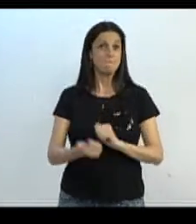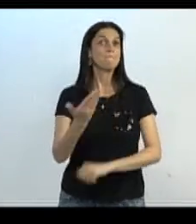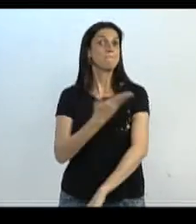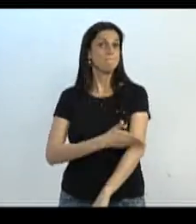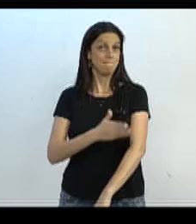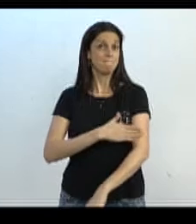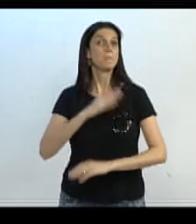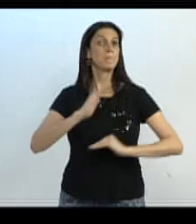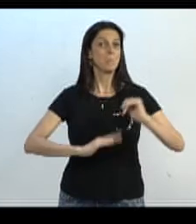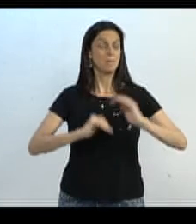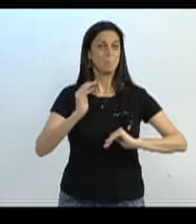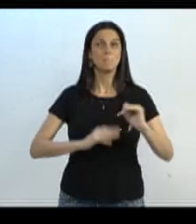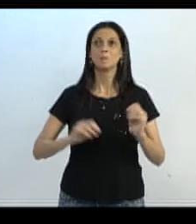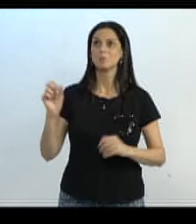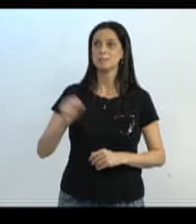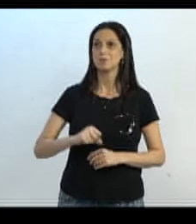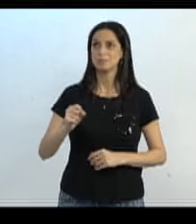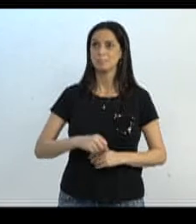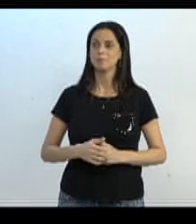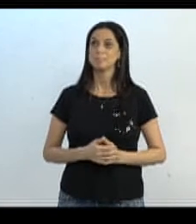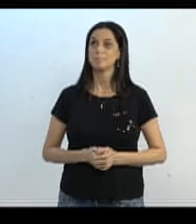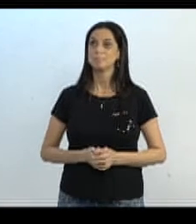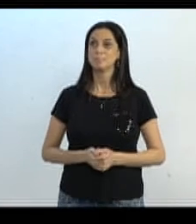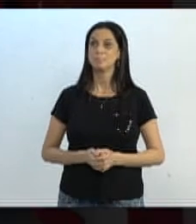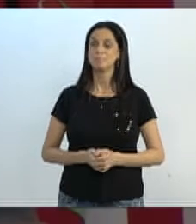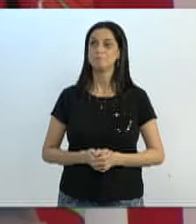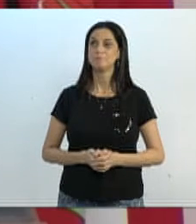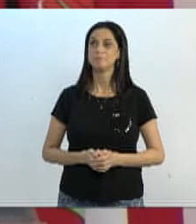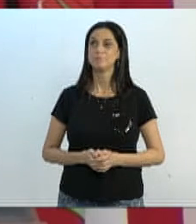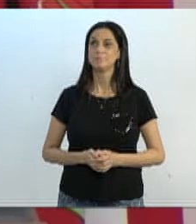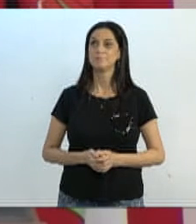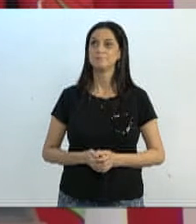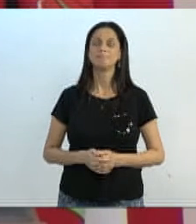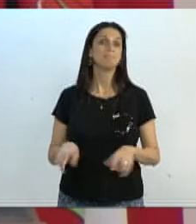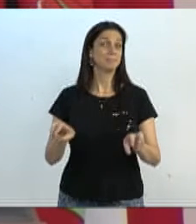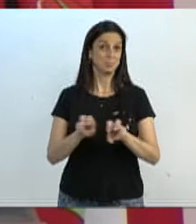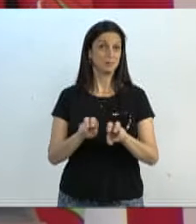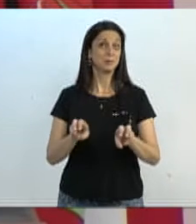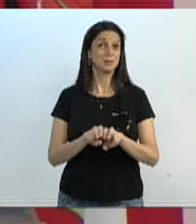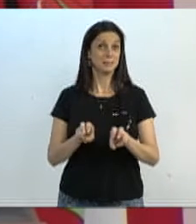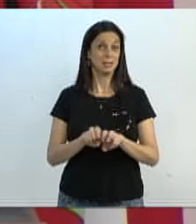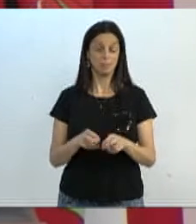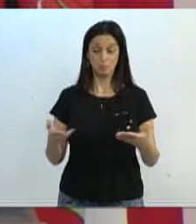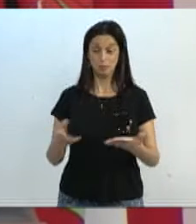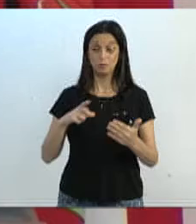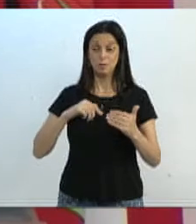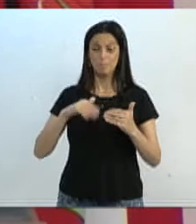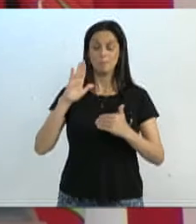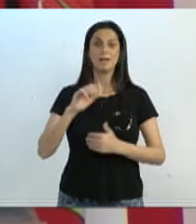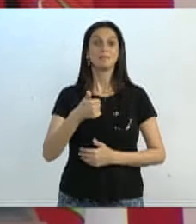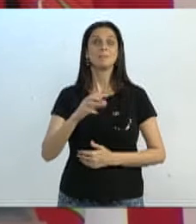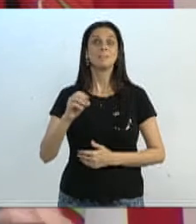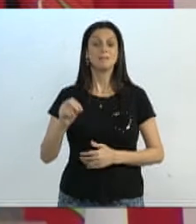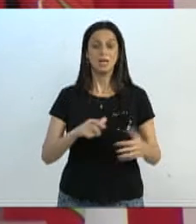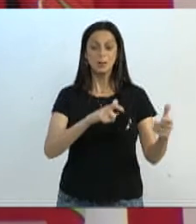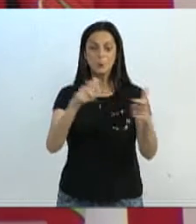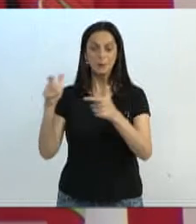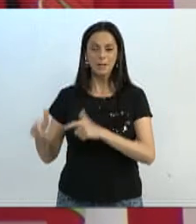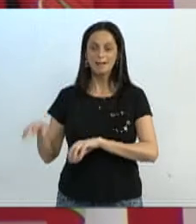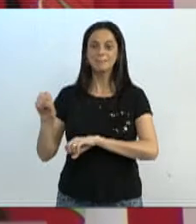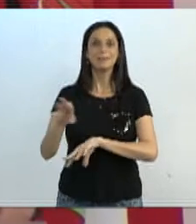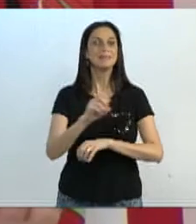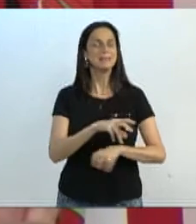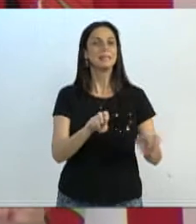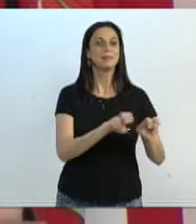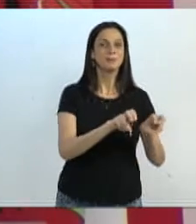praticado, e como eu falei, né, vereador Alemão, futsal. Hoje nós temos mais de 100 escolinhas entre futebol